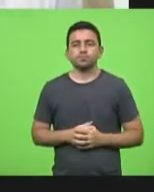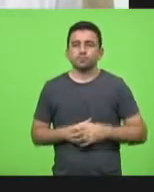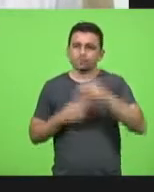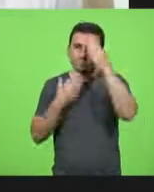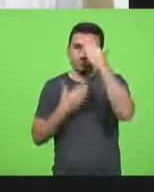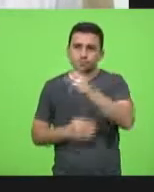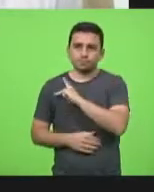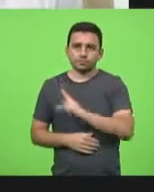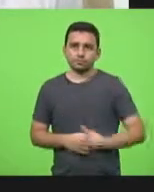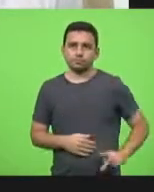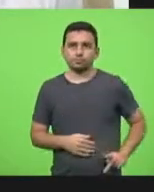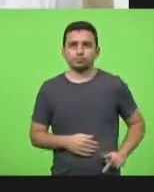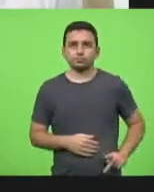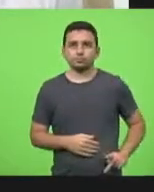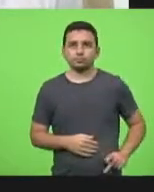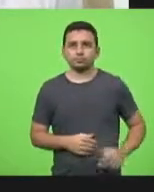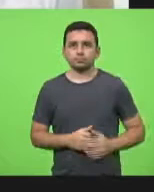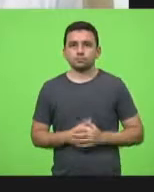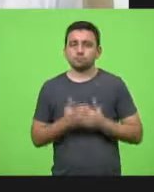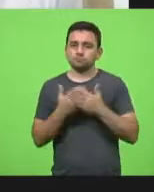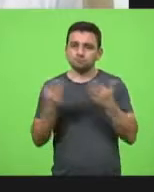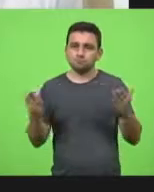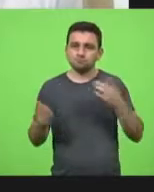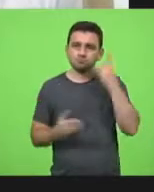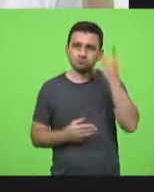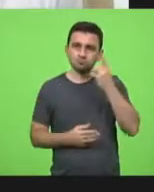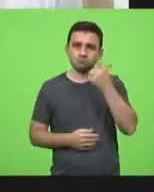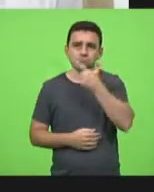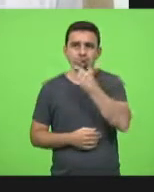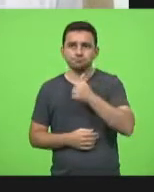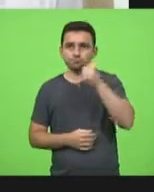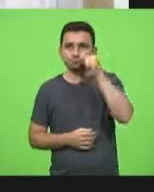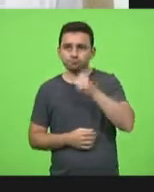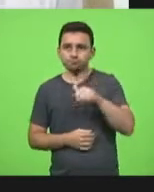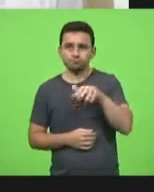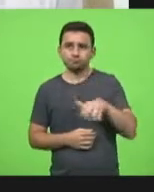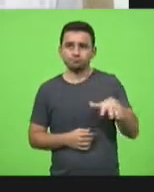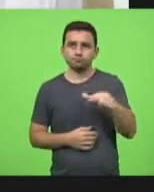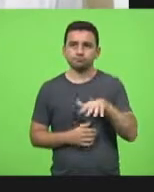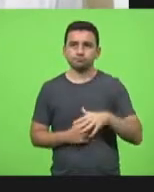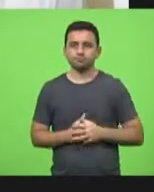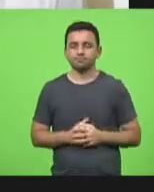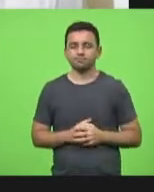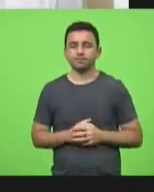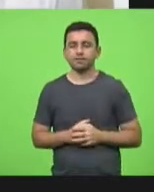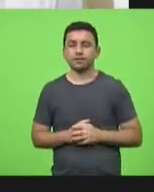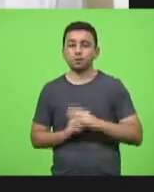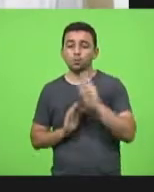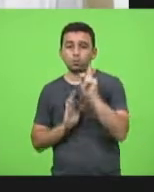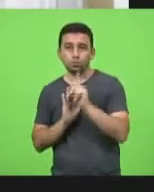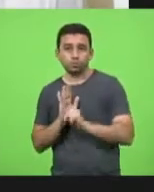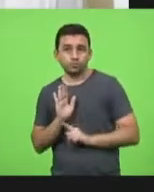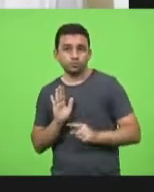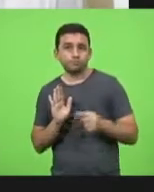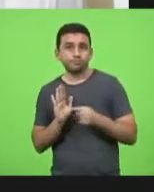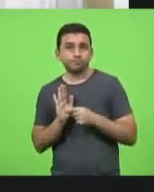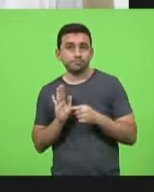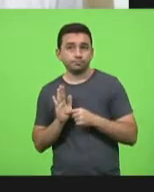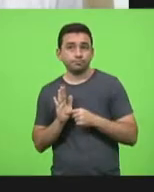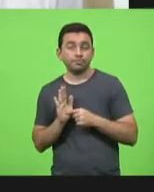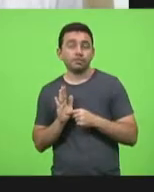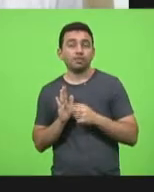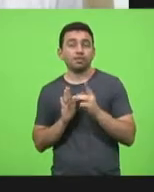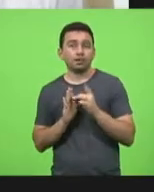presidente, senhores deputados, senhoras deputadas. Esse projeto de decreto legislativo já